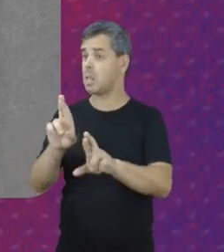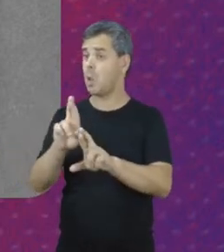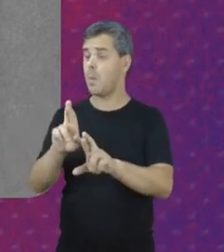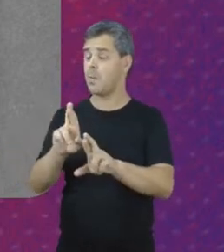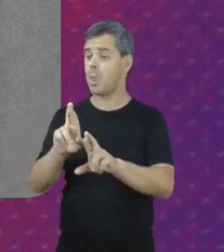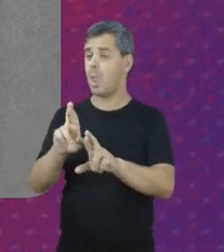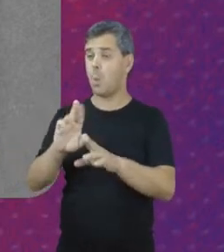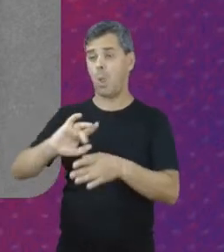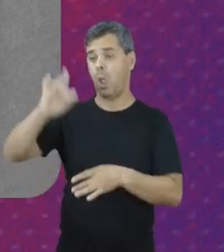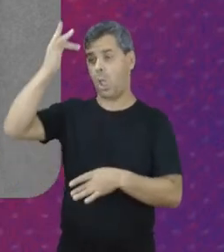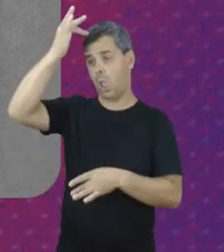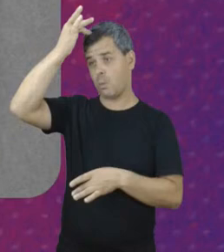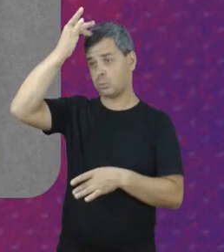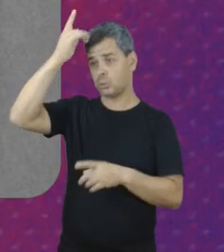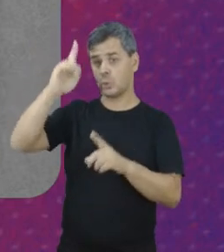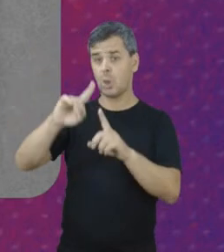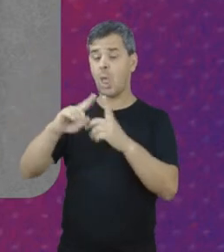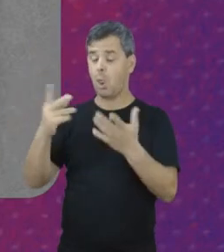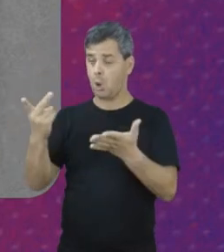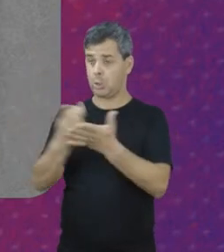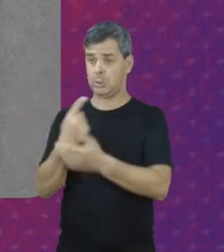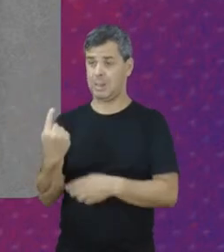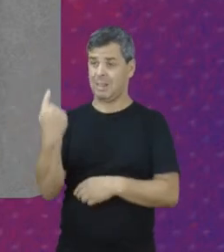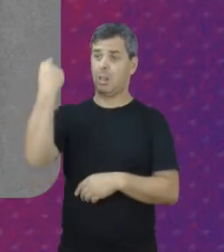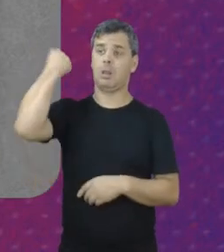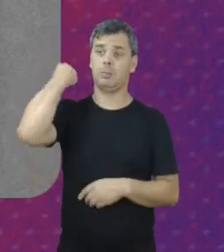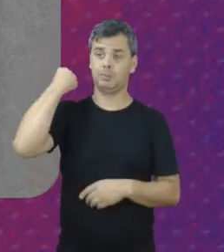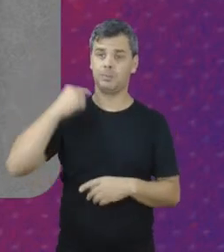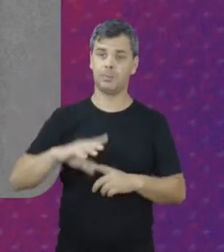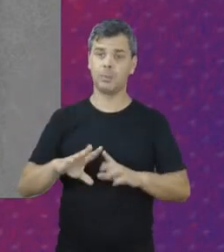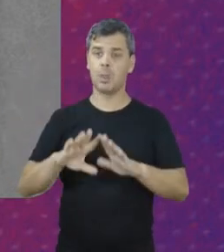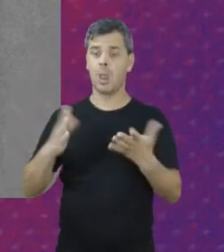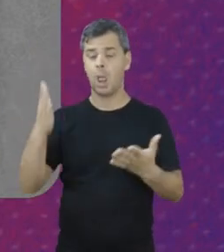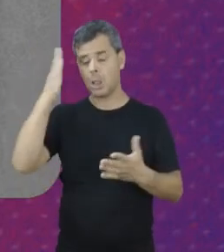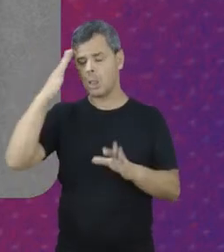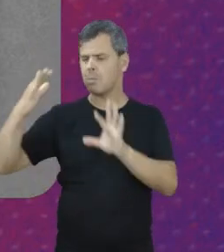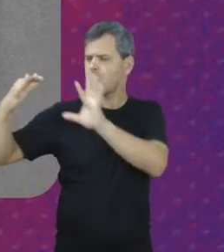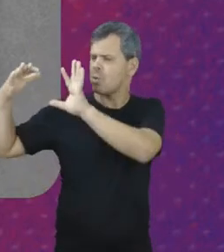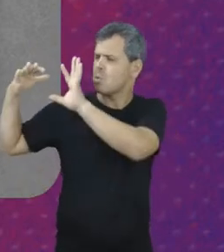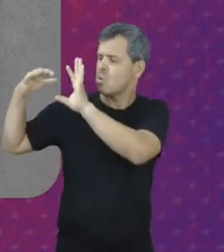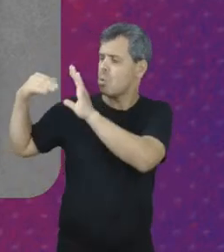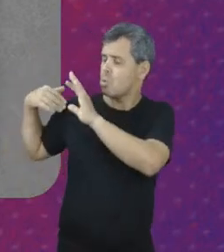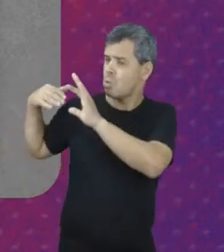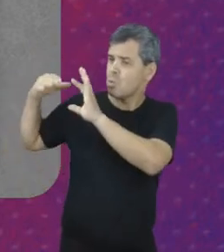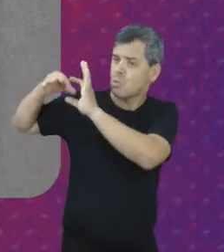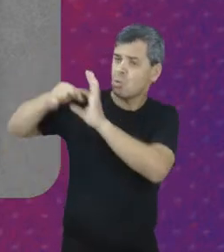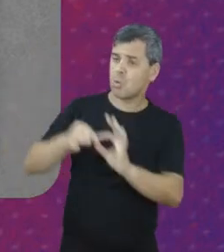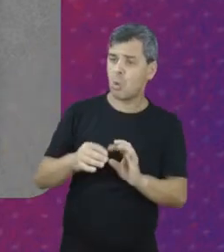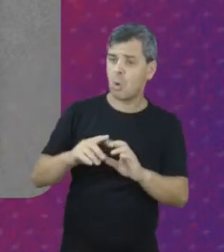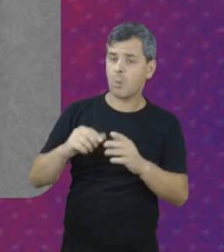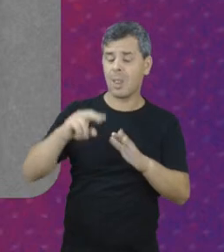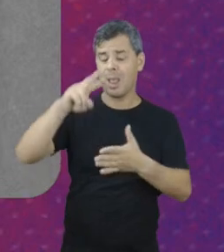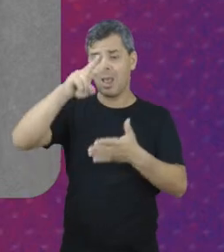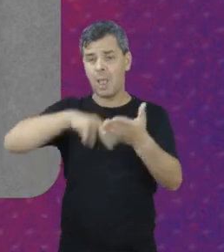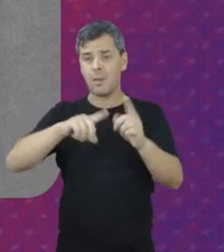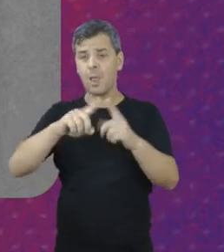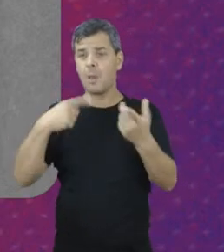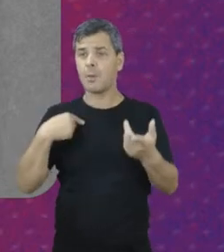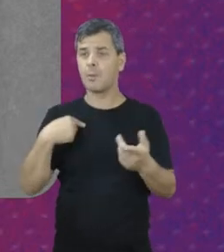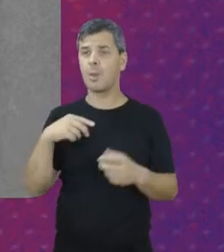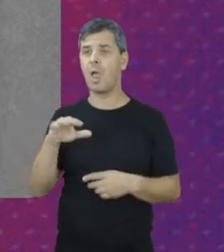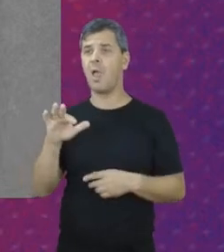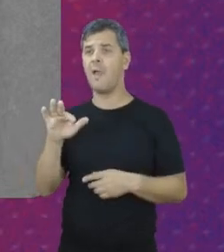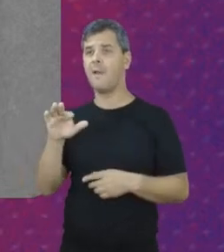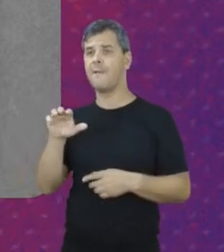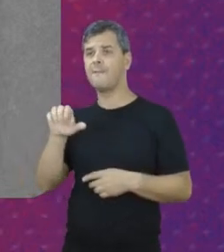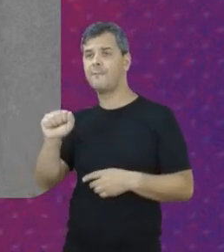um absurdo, mas era o que acontecia. Então, entendendo esse contexto, a gente vai ler também um pouco do que diz Safiotti, né?